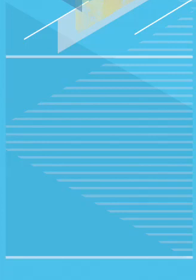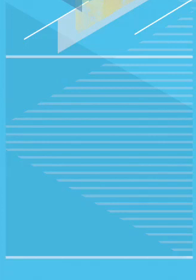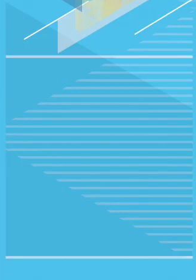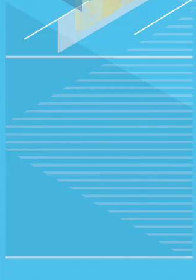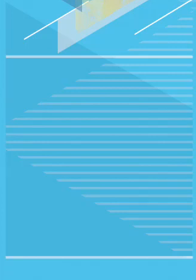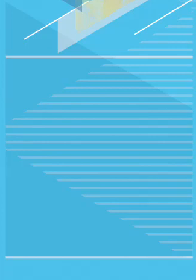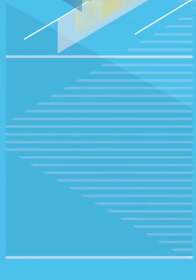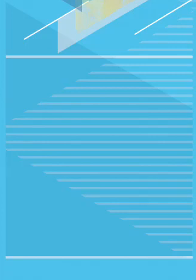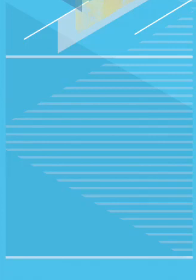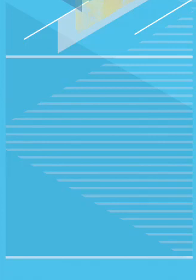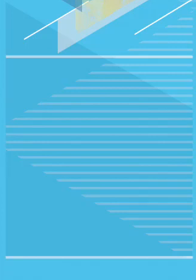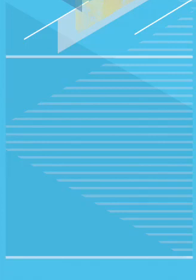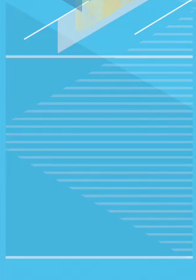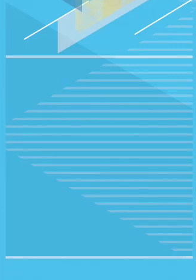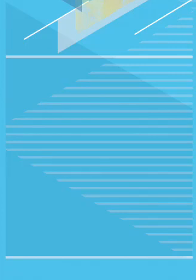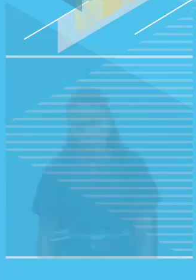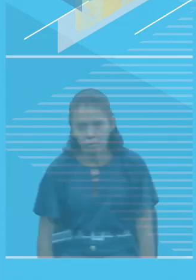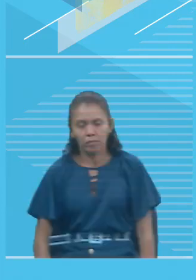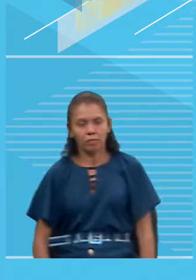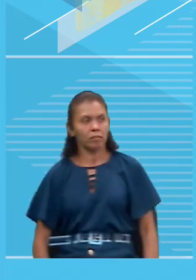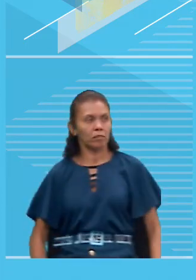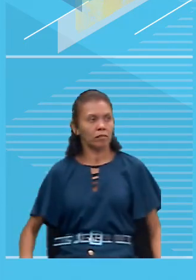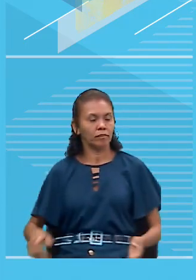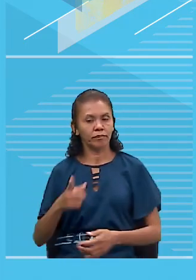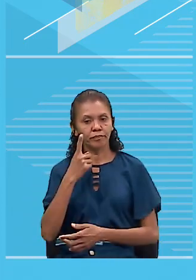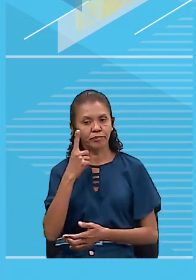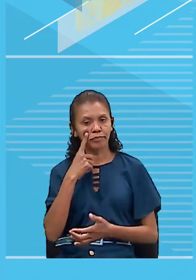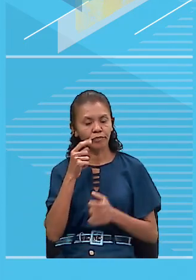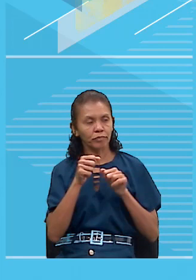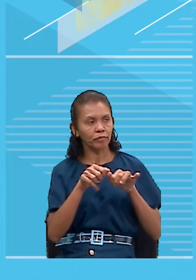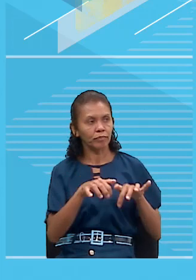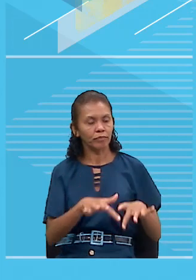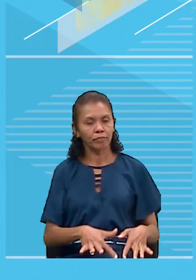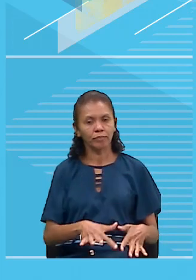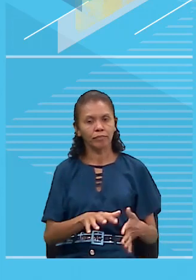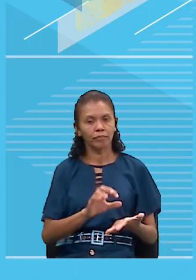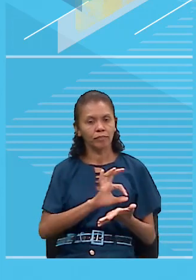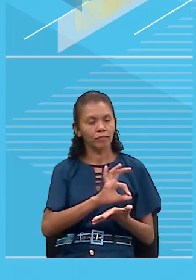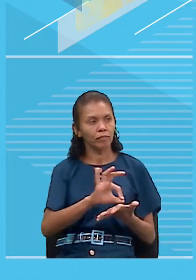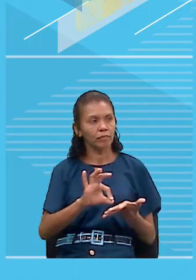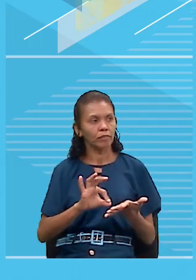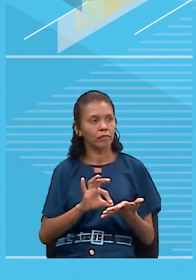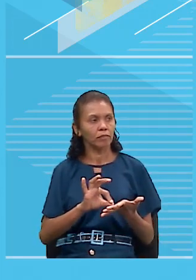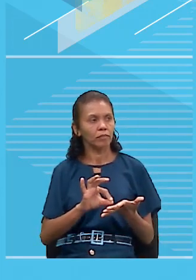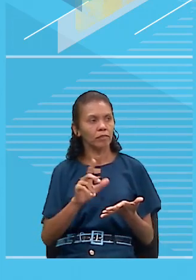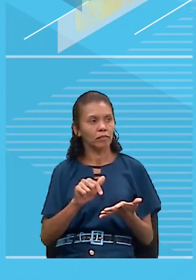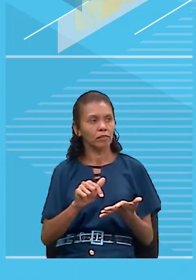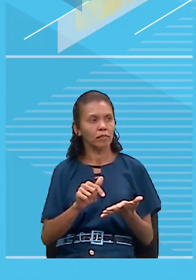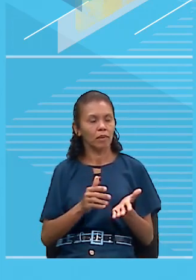é passar pelo Canal golfo de adem e tentar entrar pelo mar vermelho para chegar na Europa